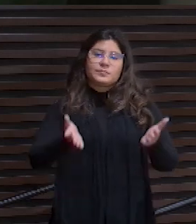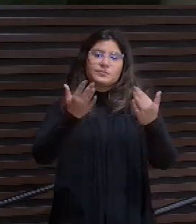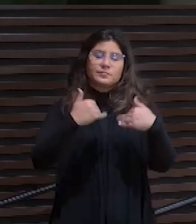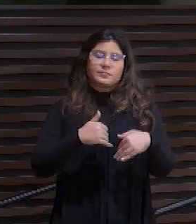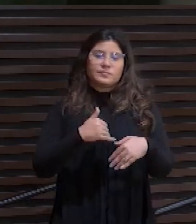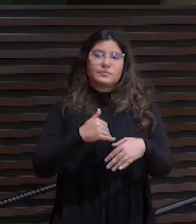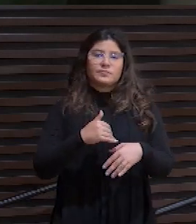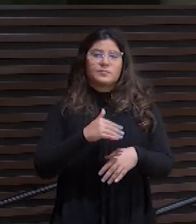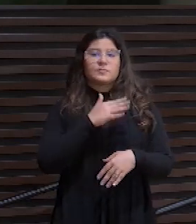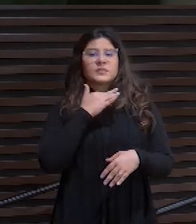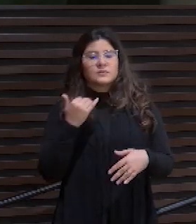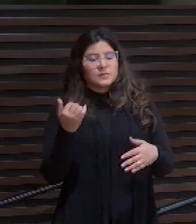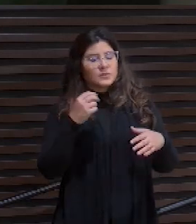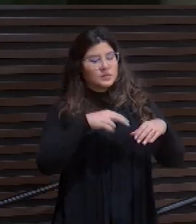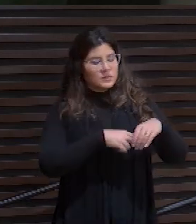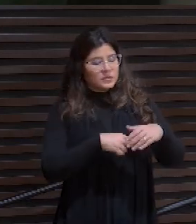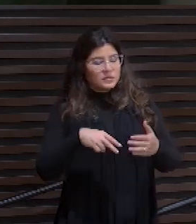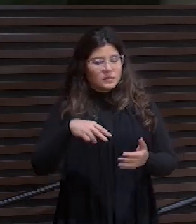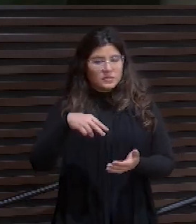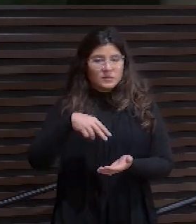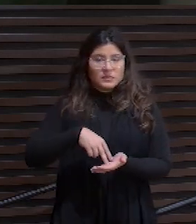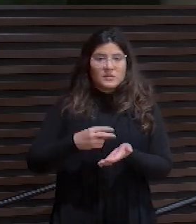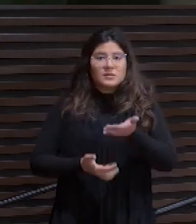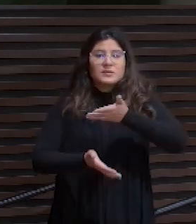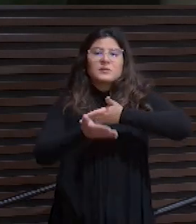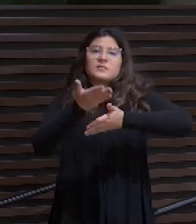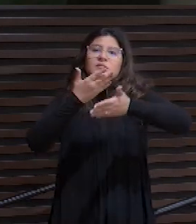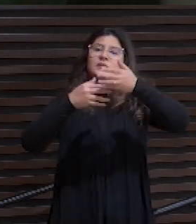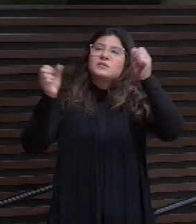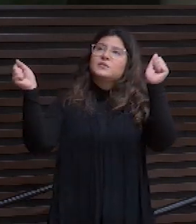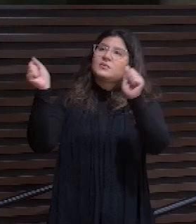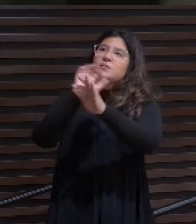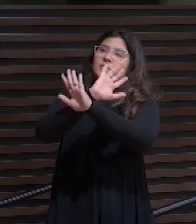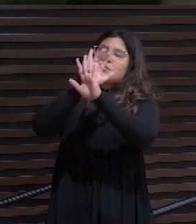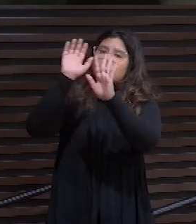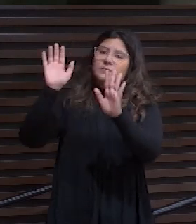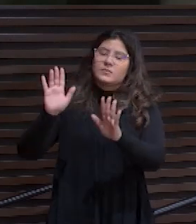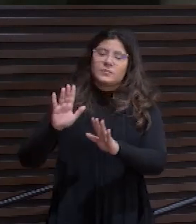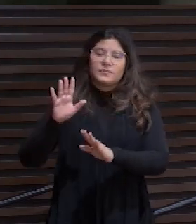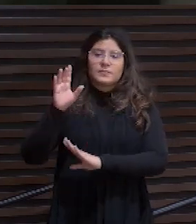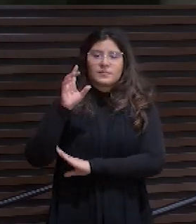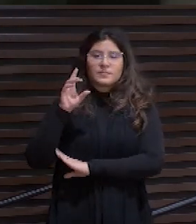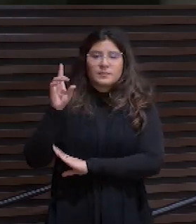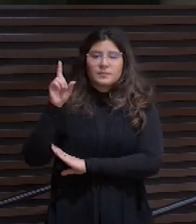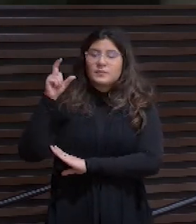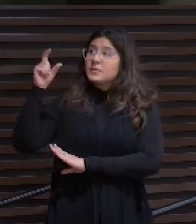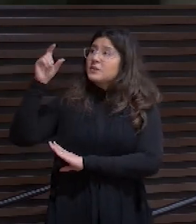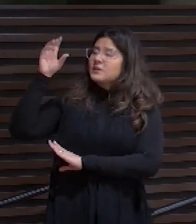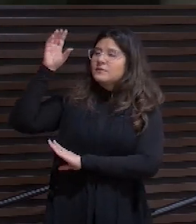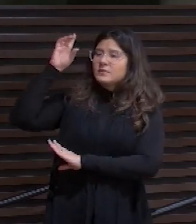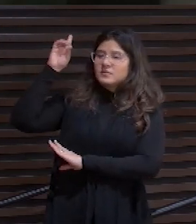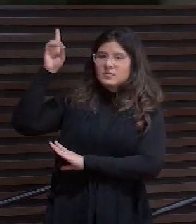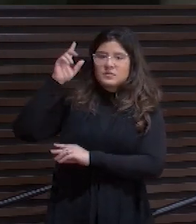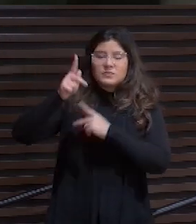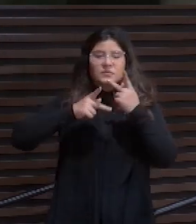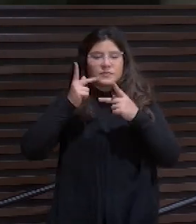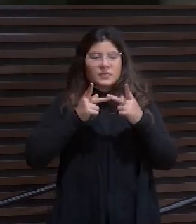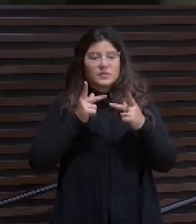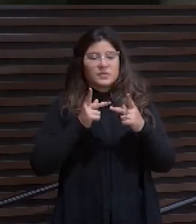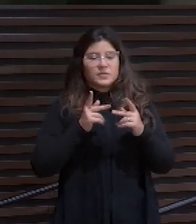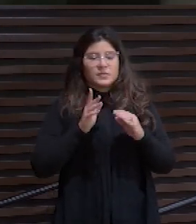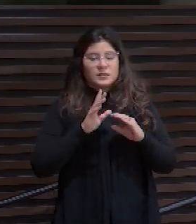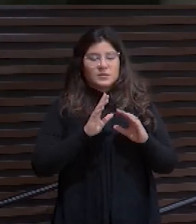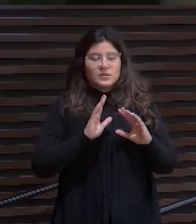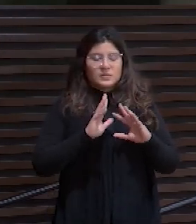do seu sepultamento, da sua ressurreição e da sua glorificação. A palavra diz que todos aqueles que creem estão assentados espiritualmente nos